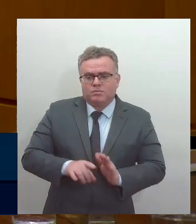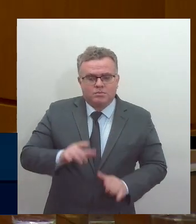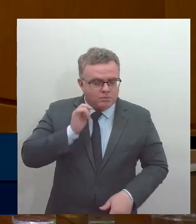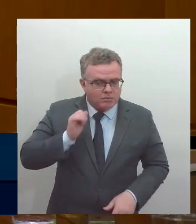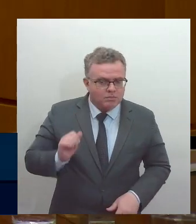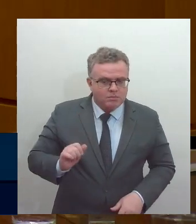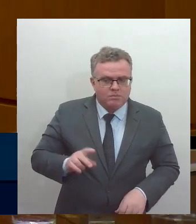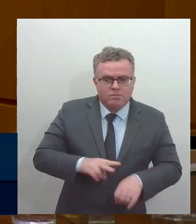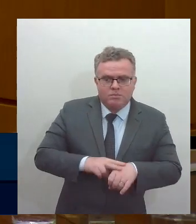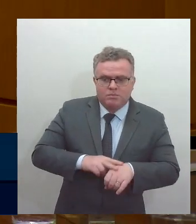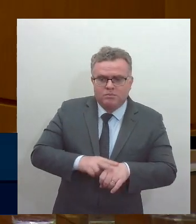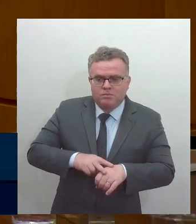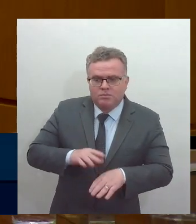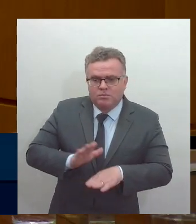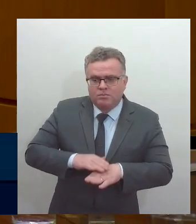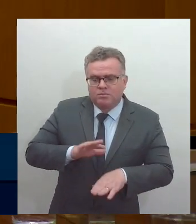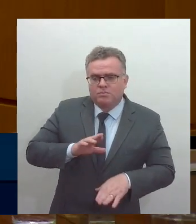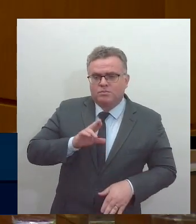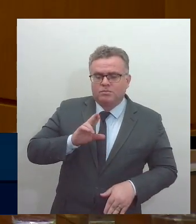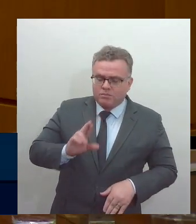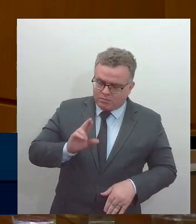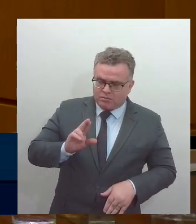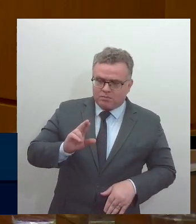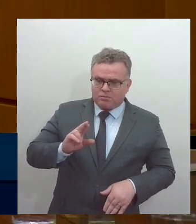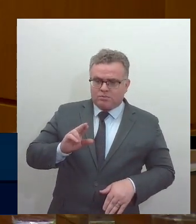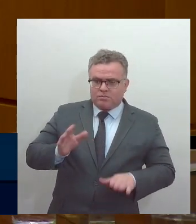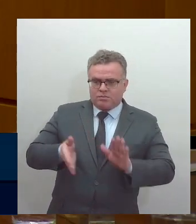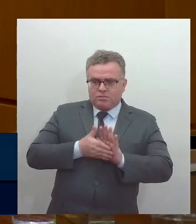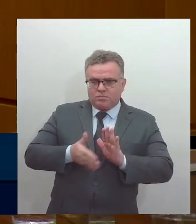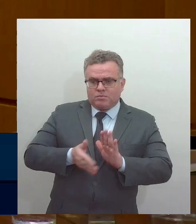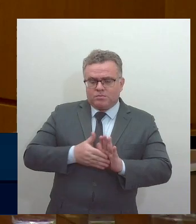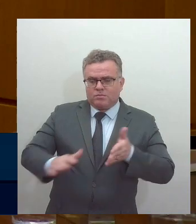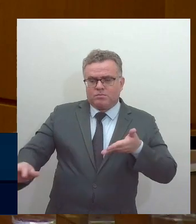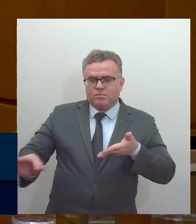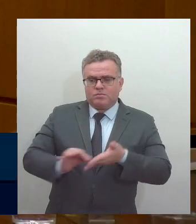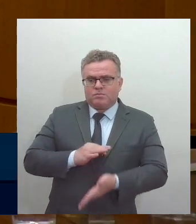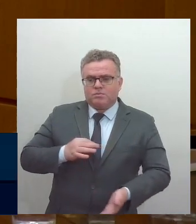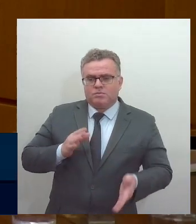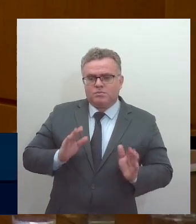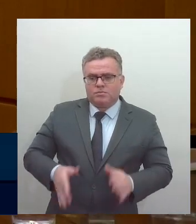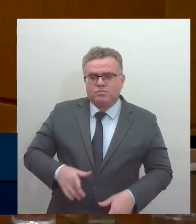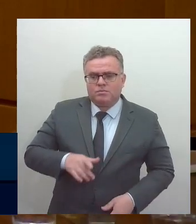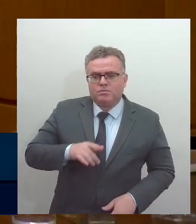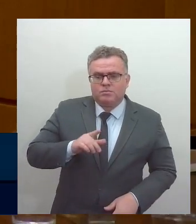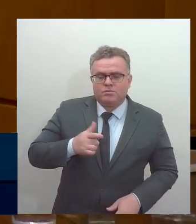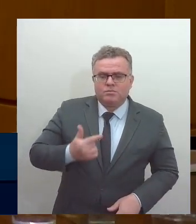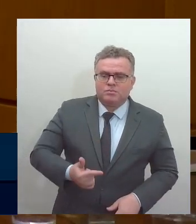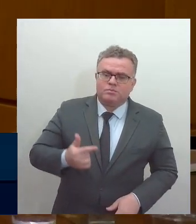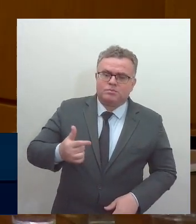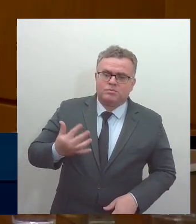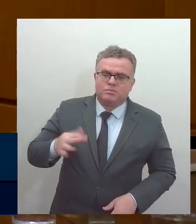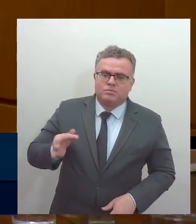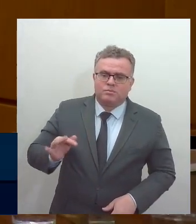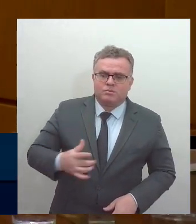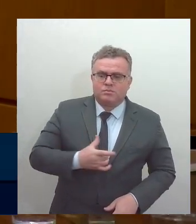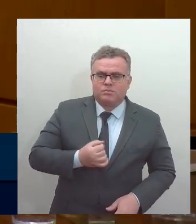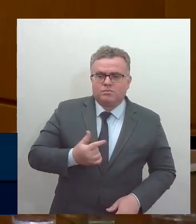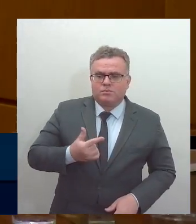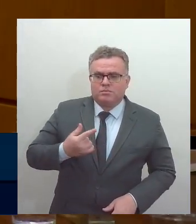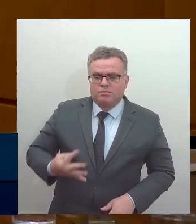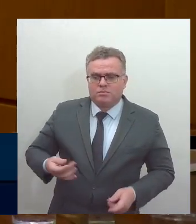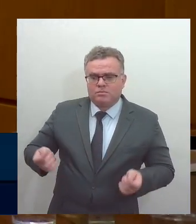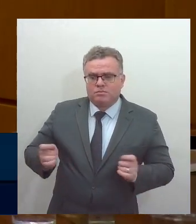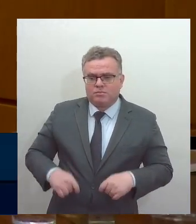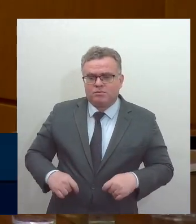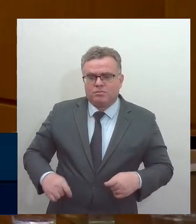foi sancionada no dia 2 de fevereiro de 2024, por coincidência, dia de